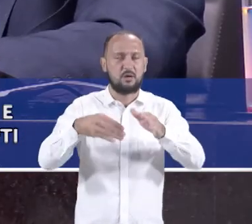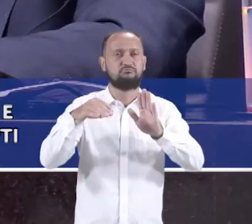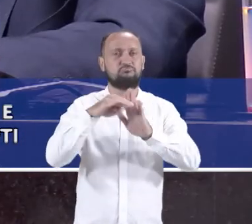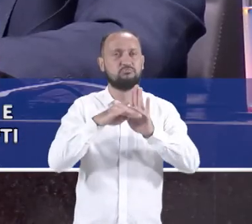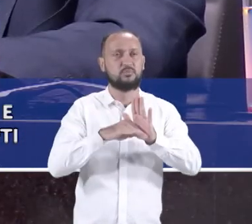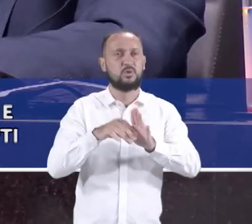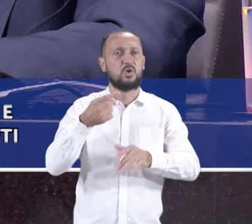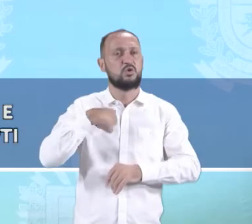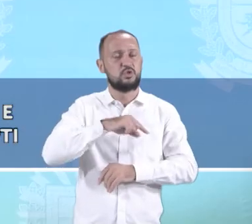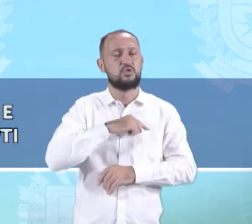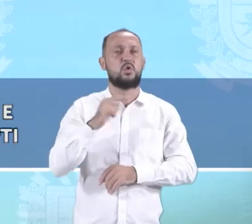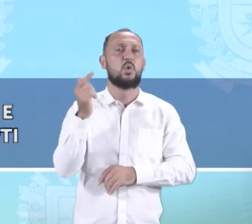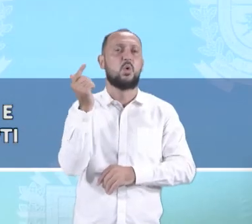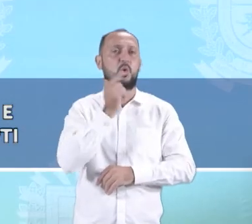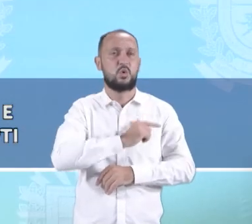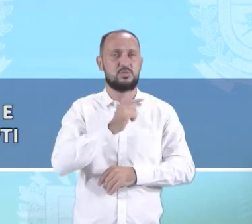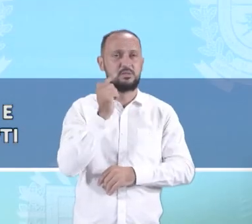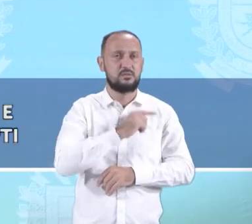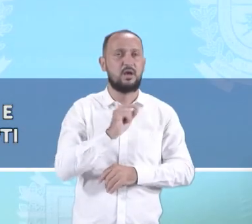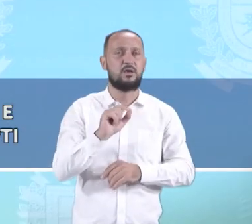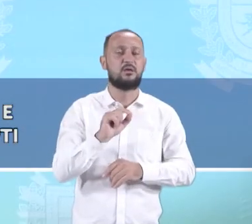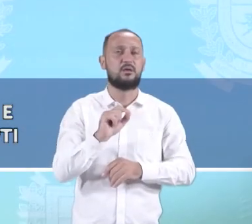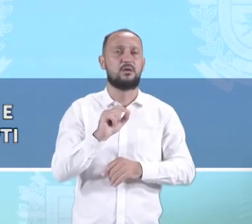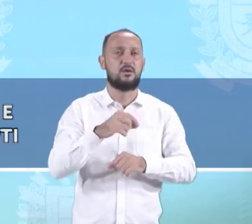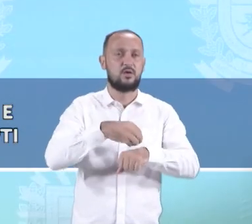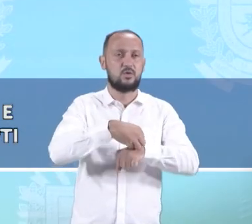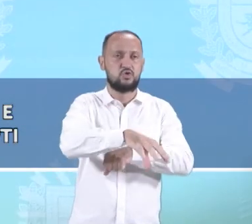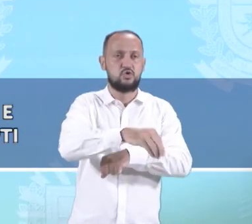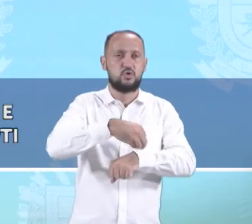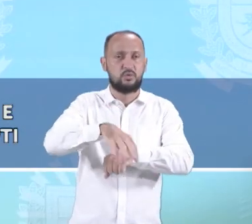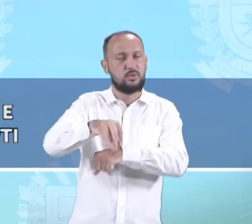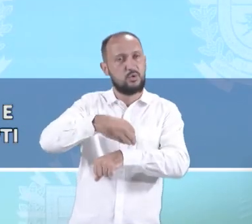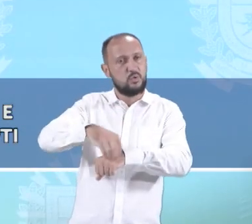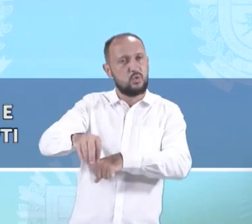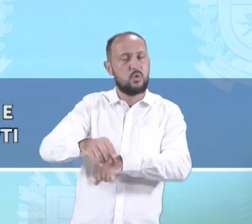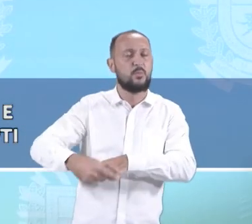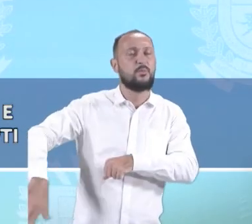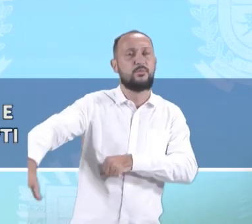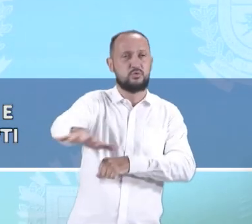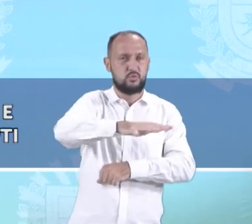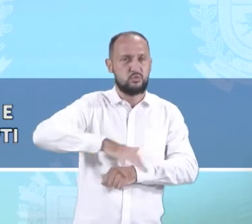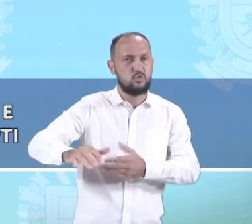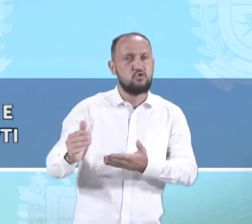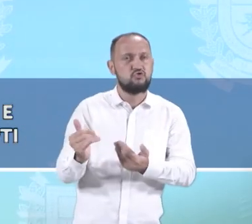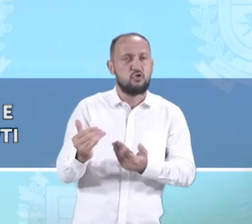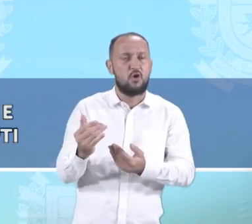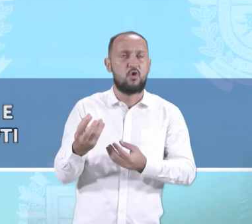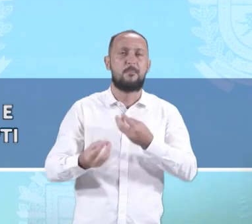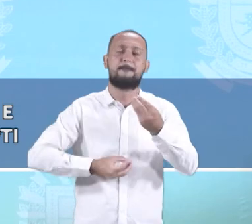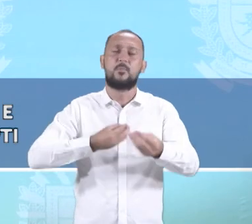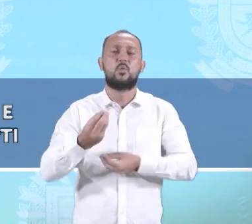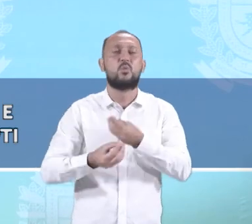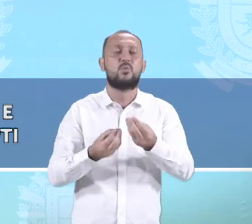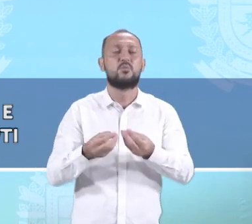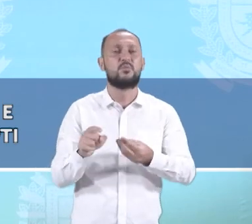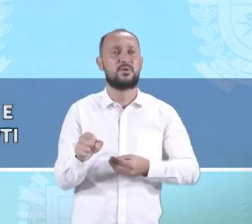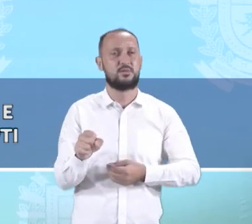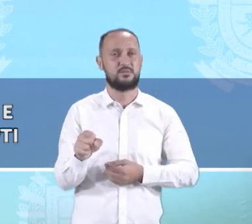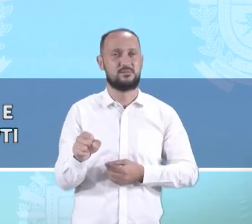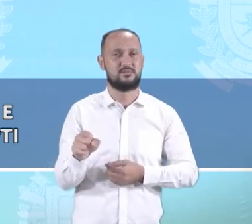essas ações, nós conseguimos passar para os nossos jovens como eles